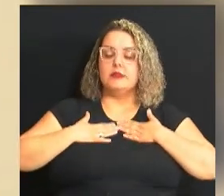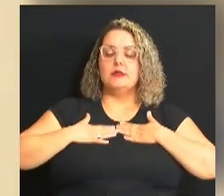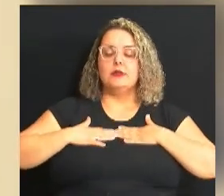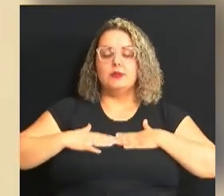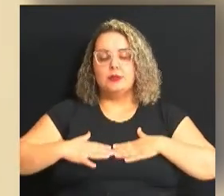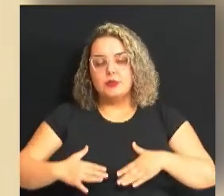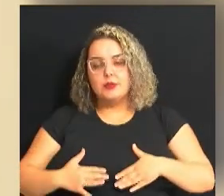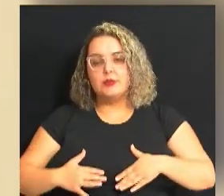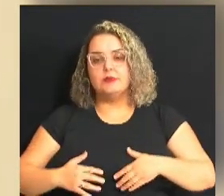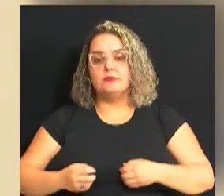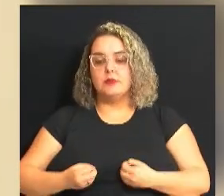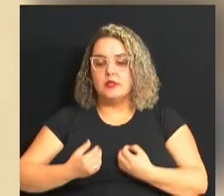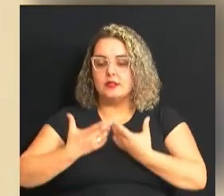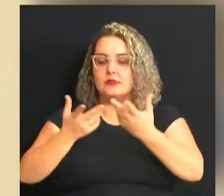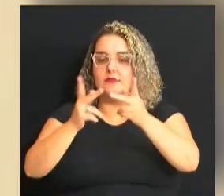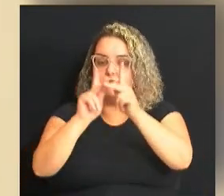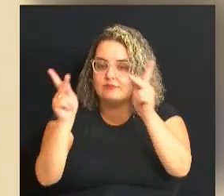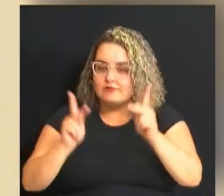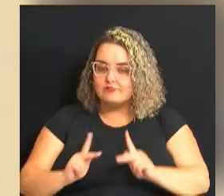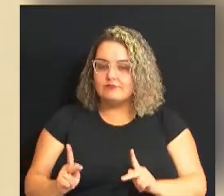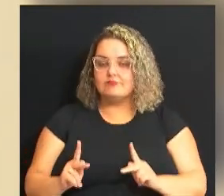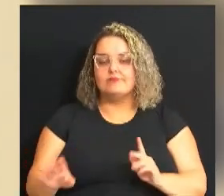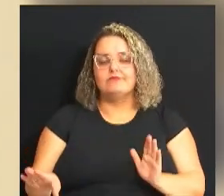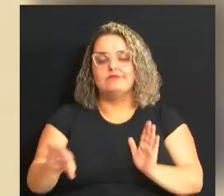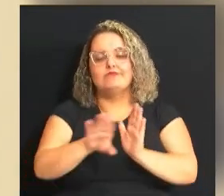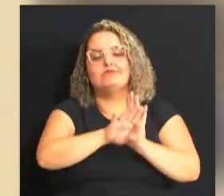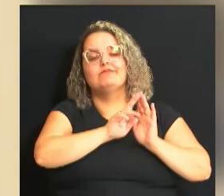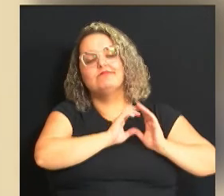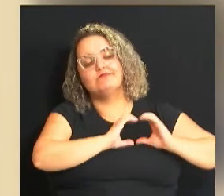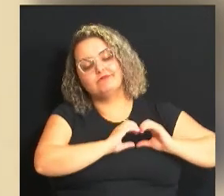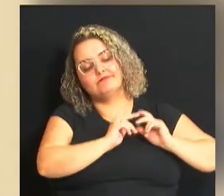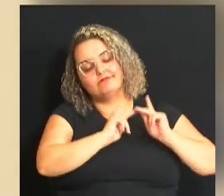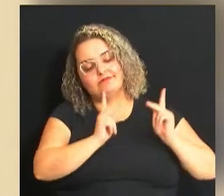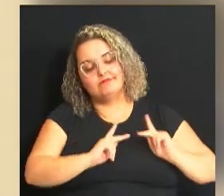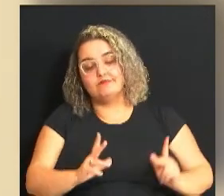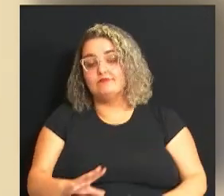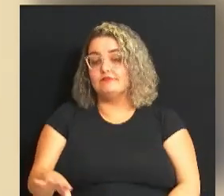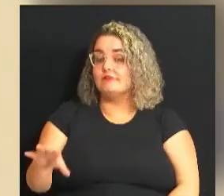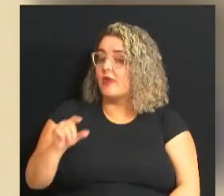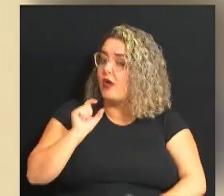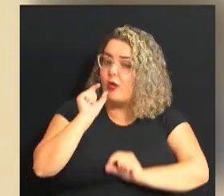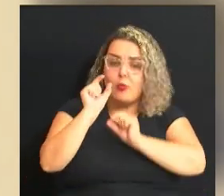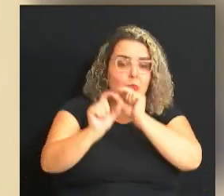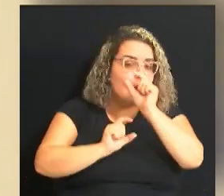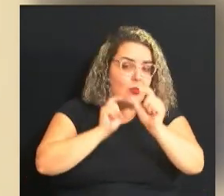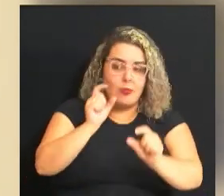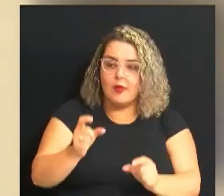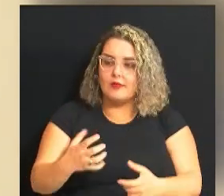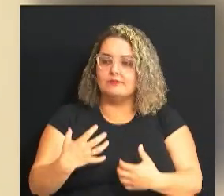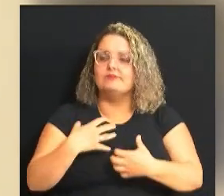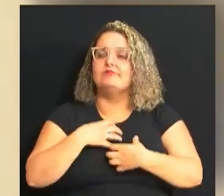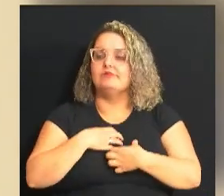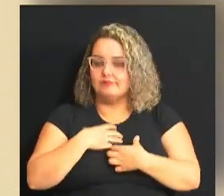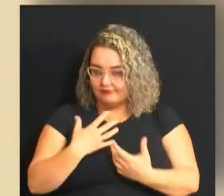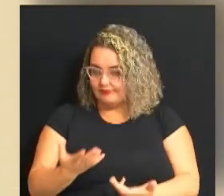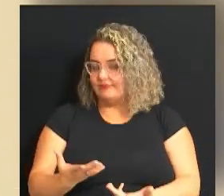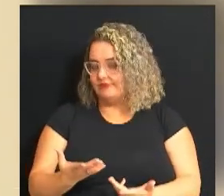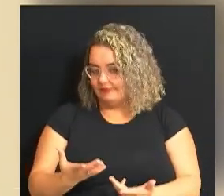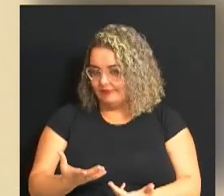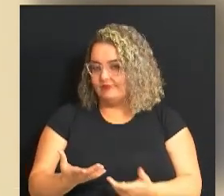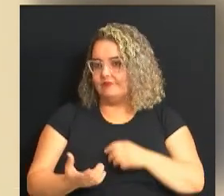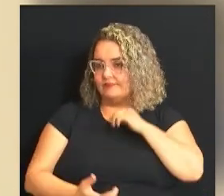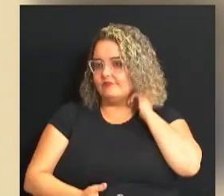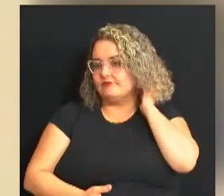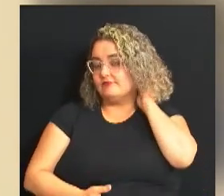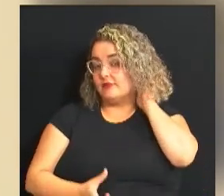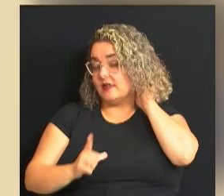transmitir paz para o coração da gente, ouvindo, e com poucas palavras que ele fala a gente sente isso. E eu tenho certeza